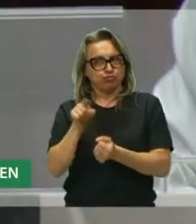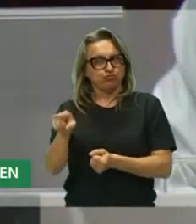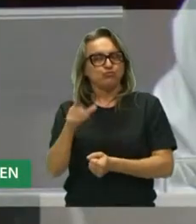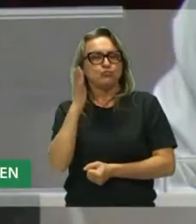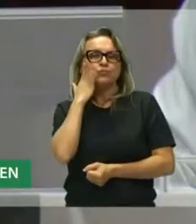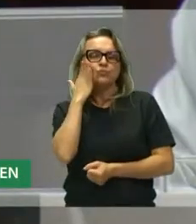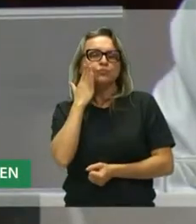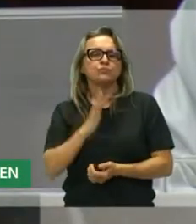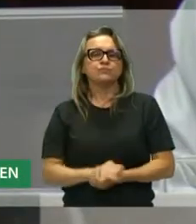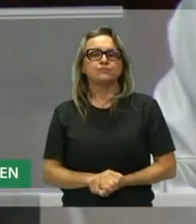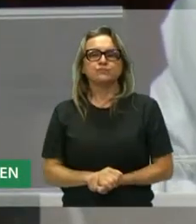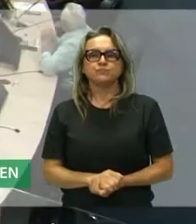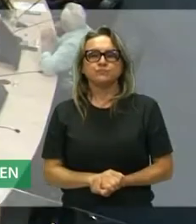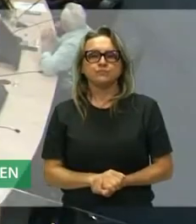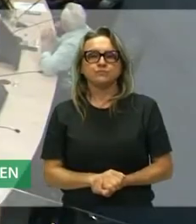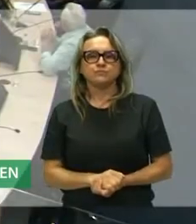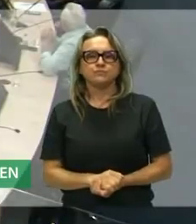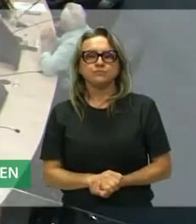Edmar?